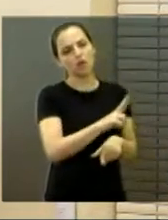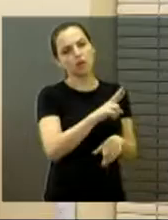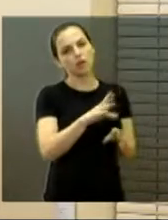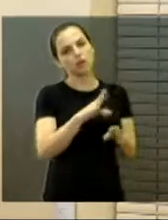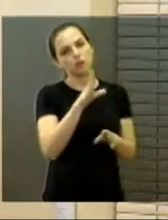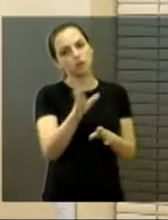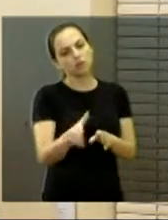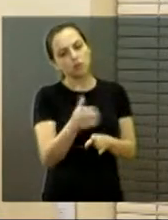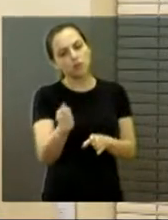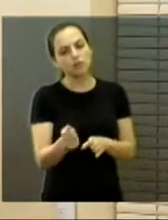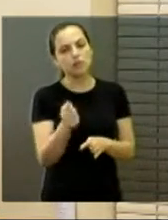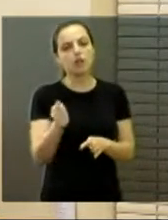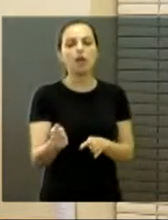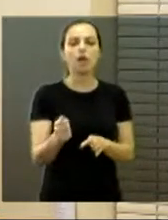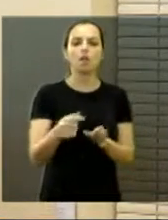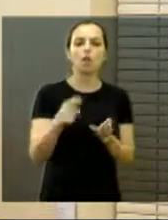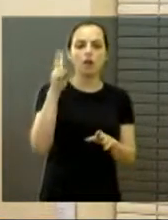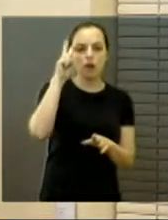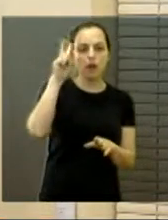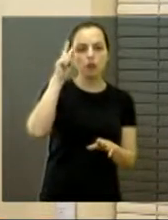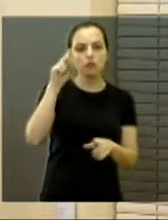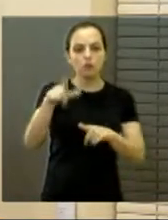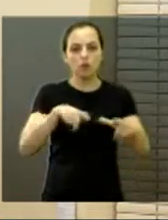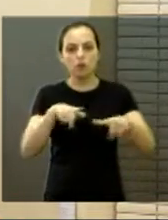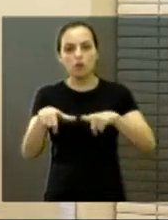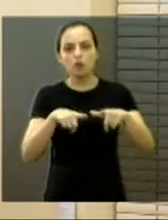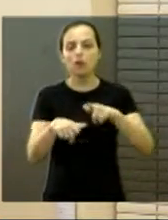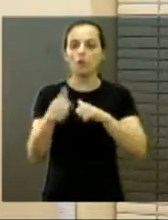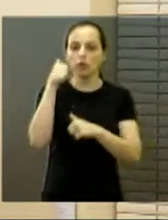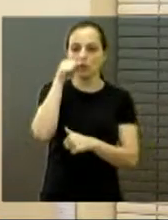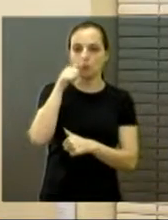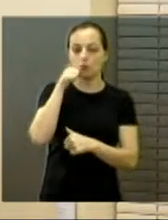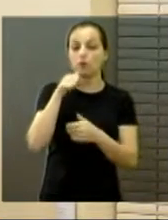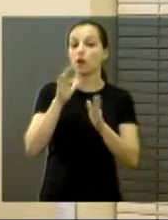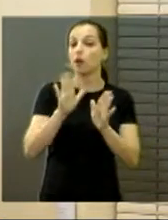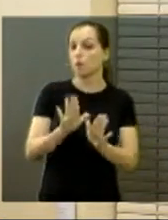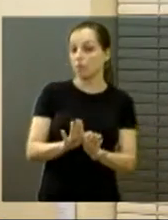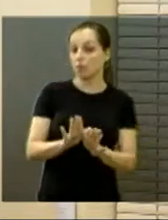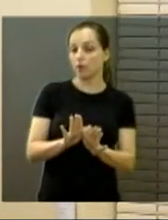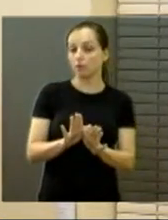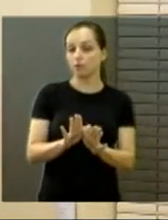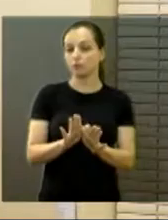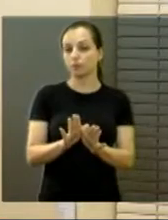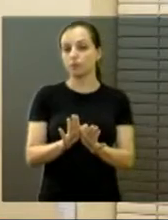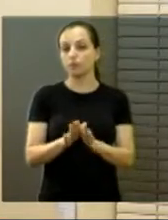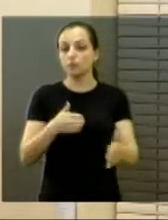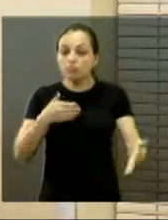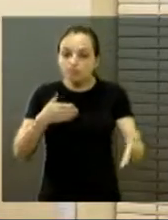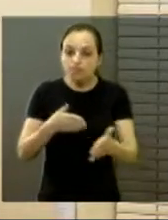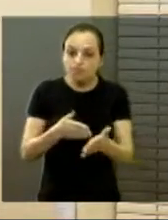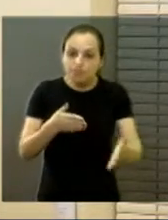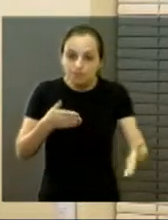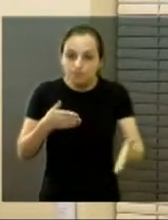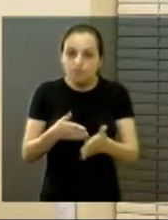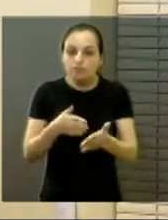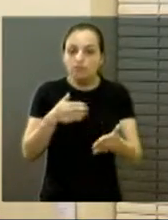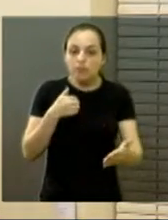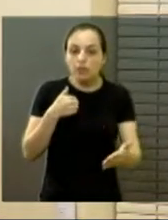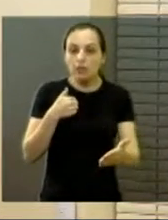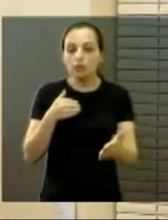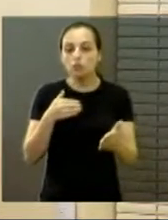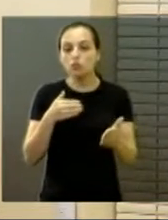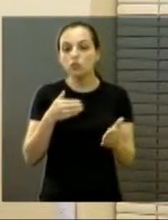cidade faz à história e ao trabalho dessa mulher. No entanto, diante do impedimento da irmã de sair do